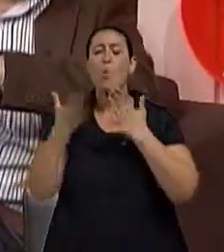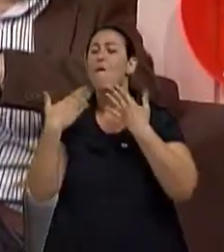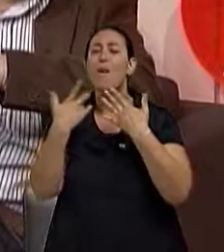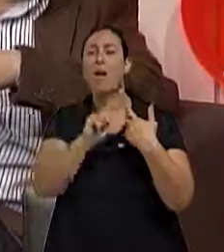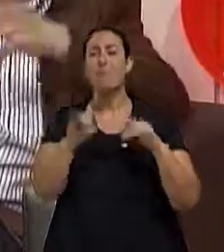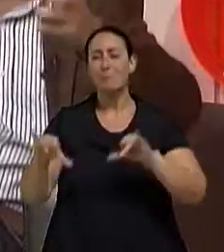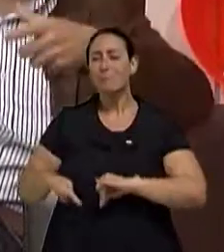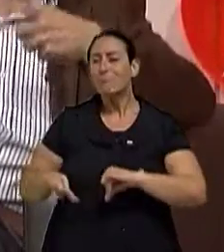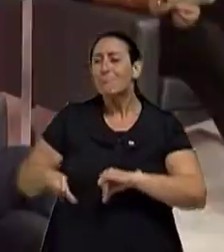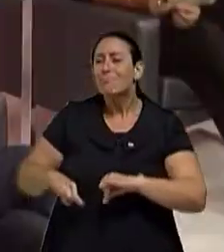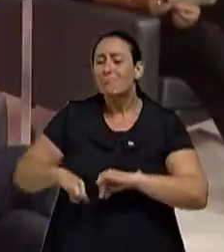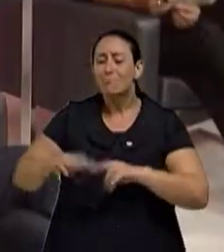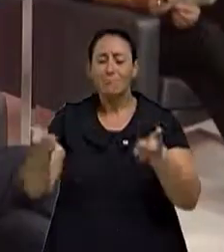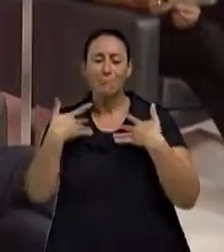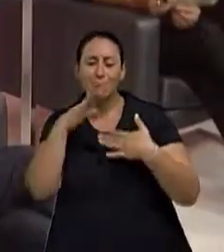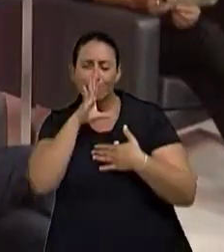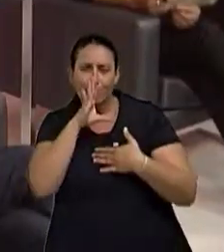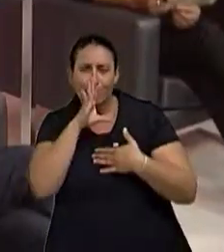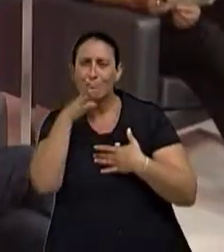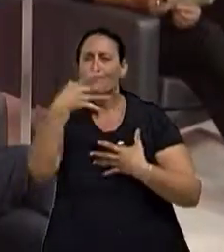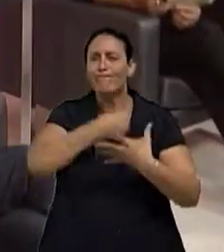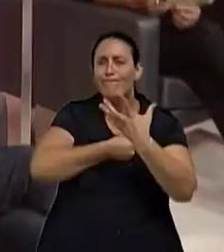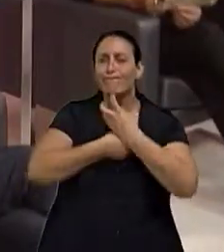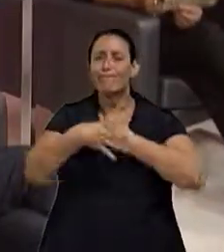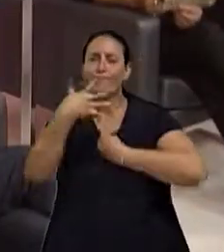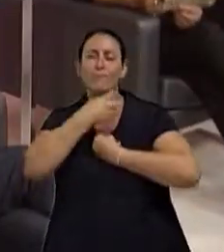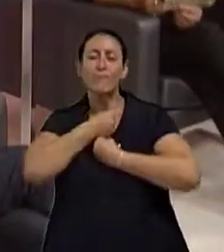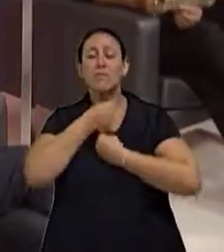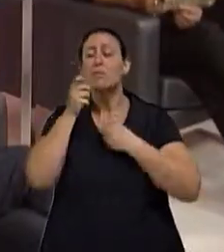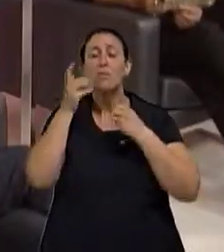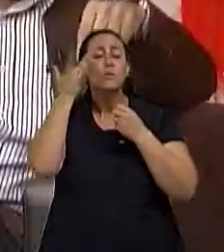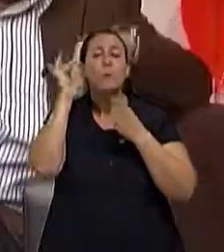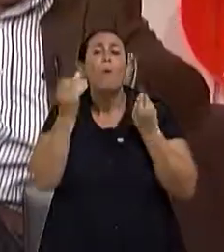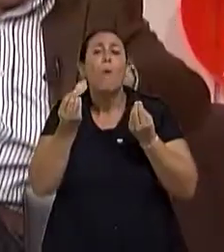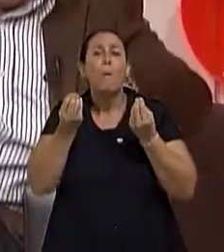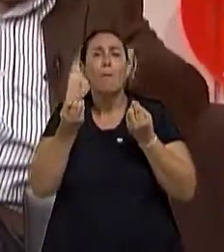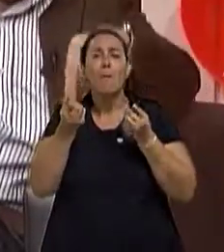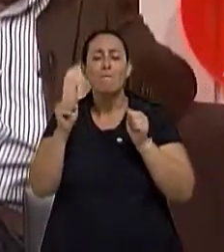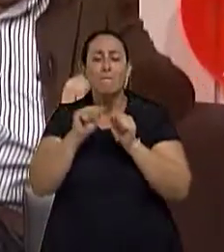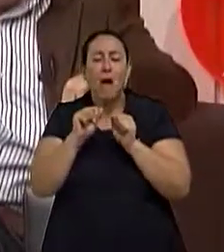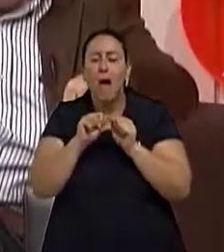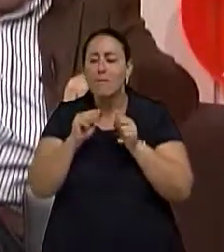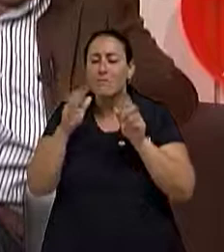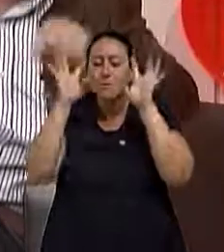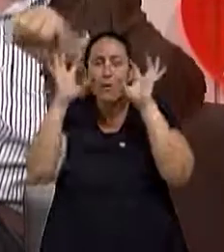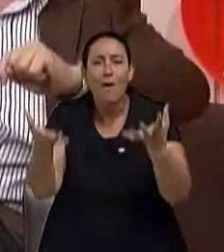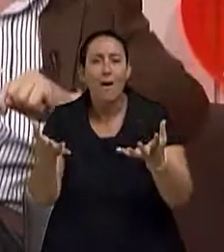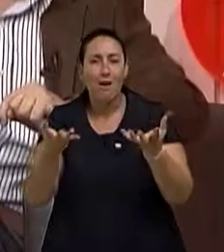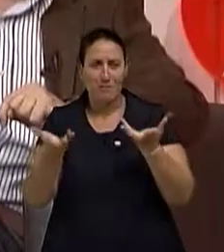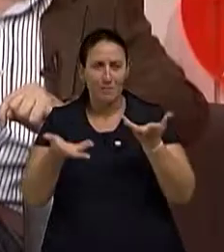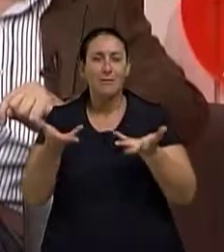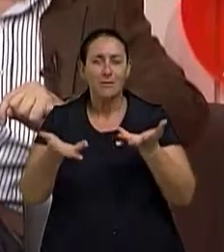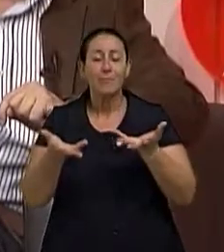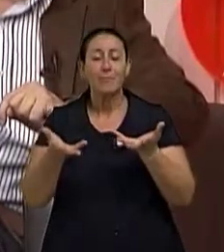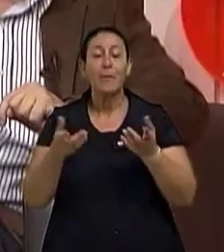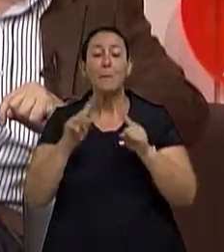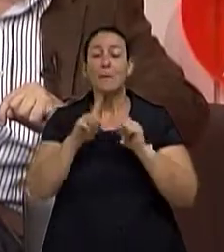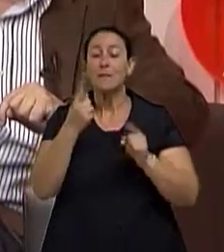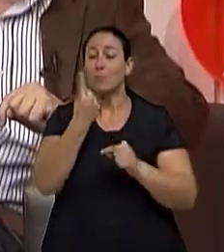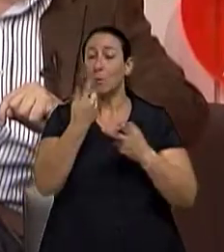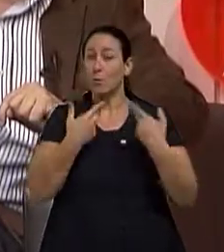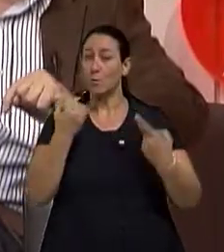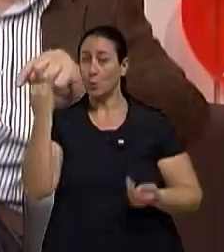de ajuda. Elas não sabem muito bem como lidar com claro, isso. Claro, claro. Né? Mas uma coisa muito importante que a gente tem que ter em